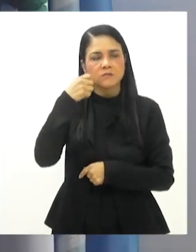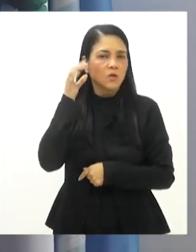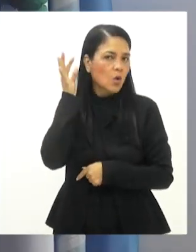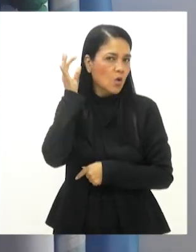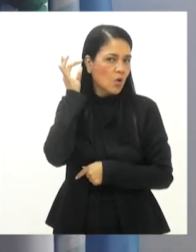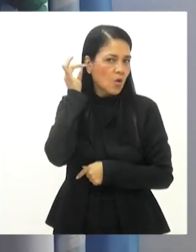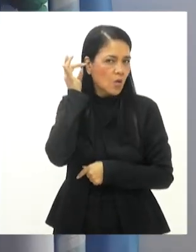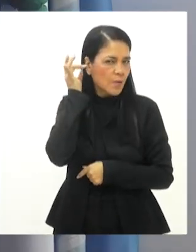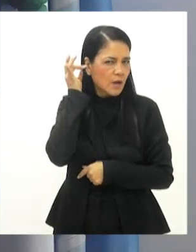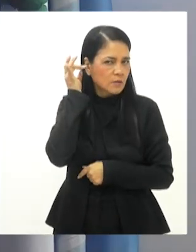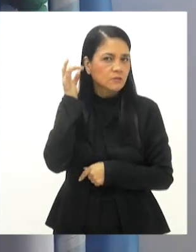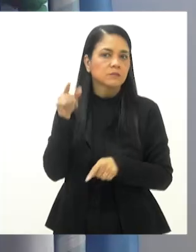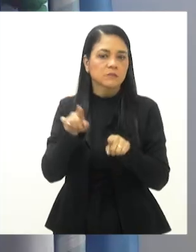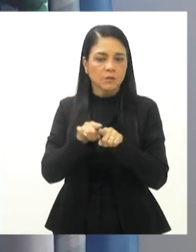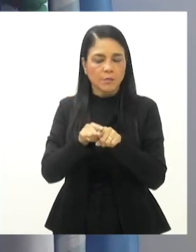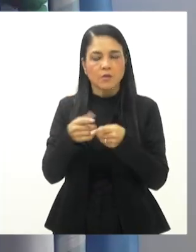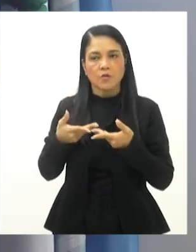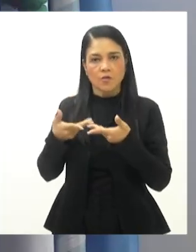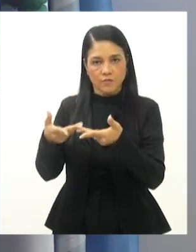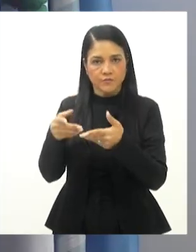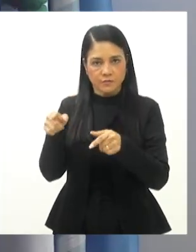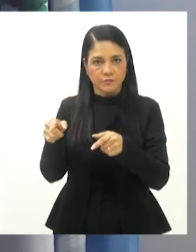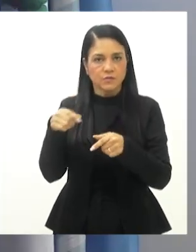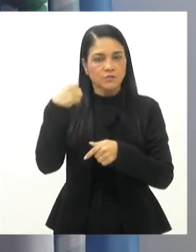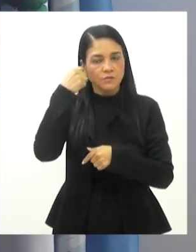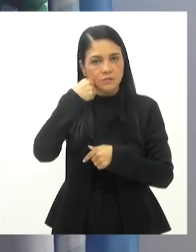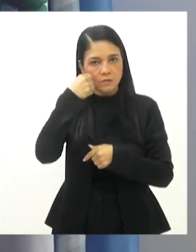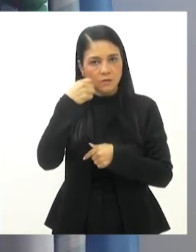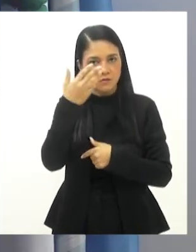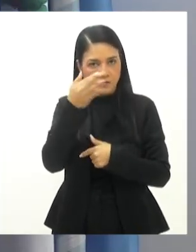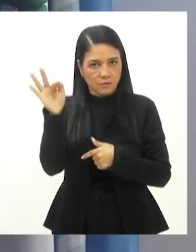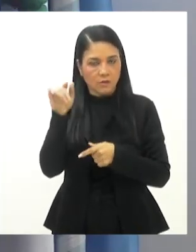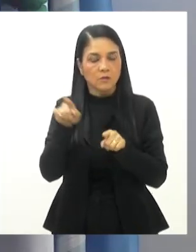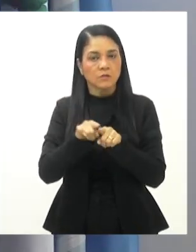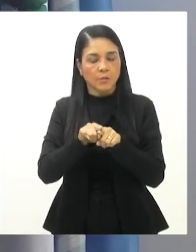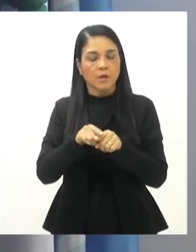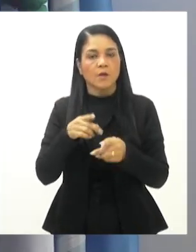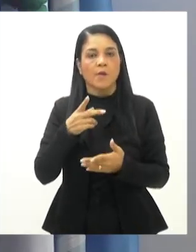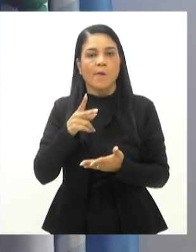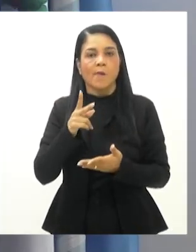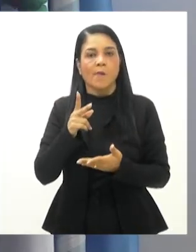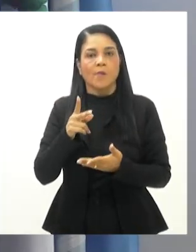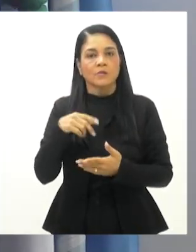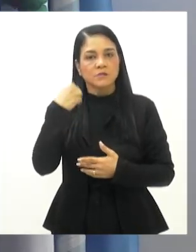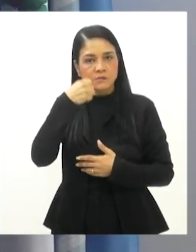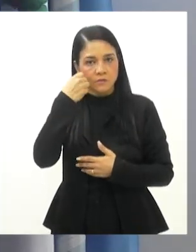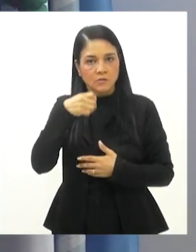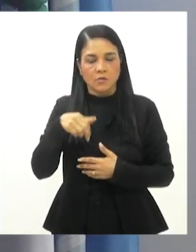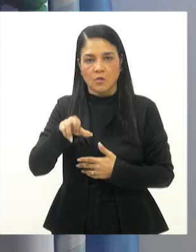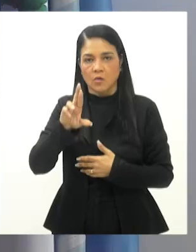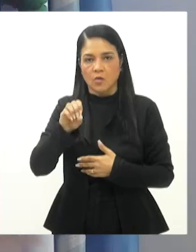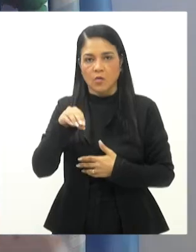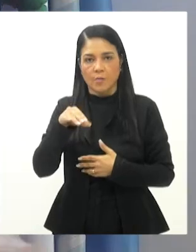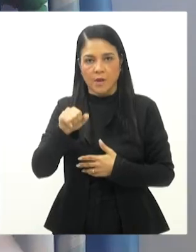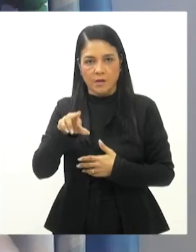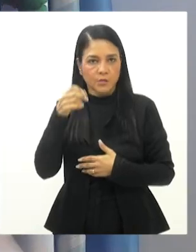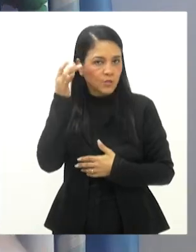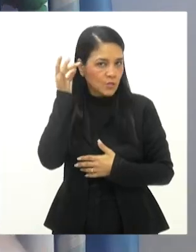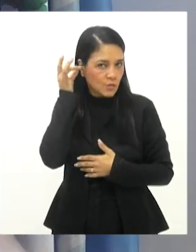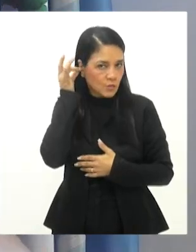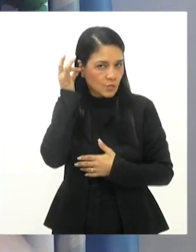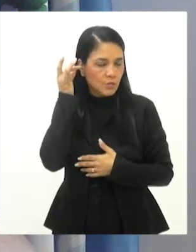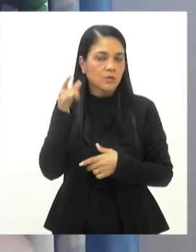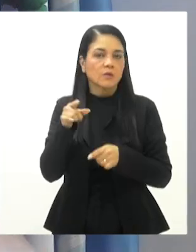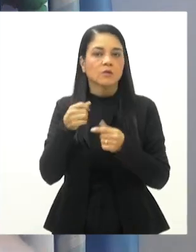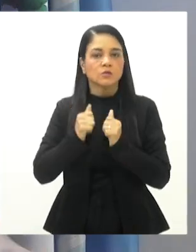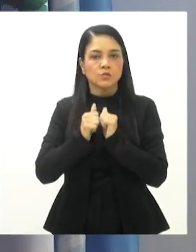disso, também fazia o convite extensivo ao Senado Federal, ao próprio senador Romário, caso queira acompanhar pessoalmente ou através da